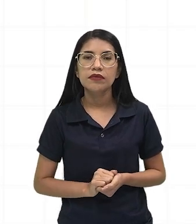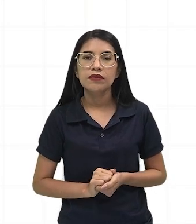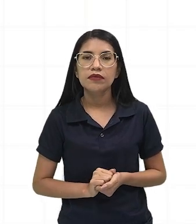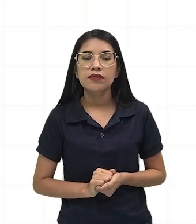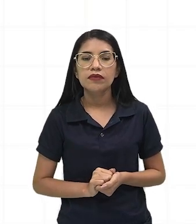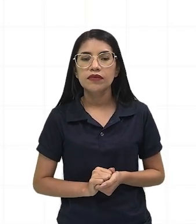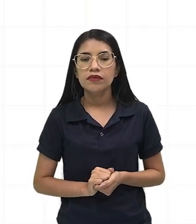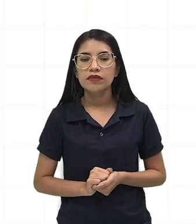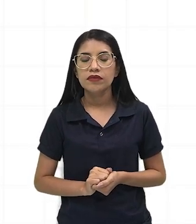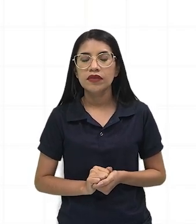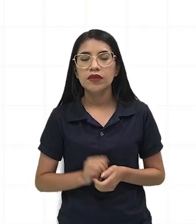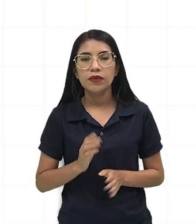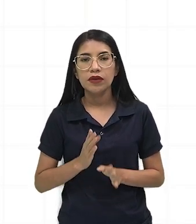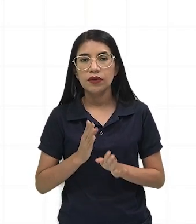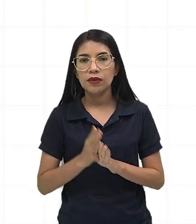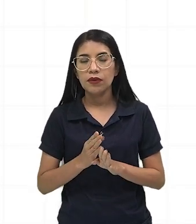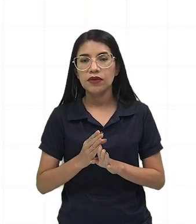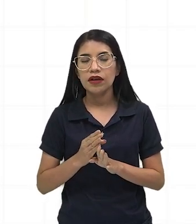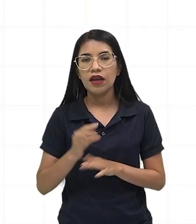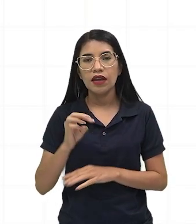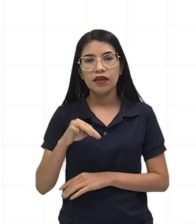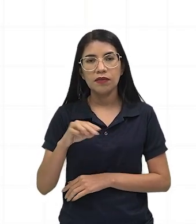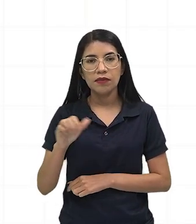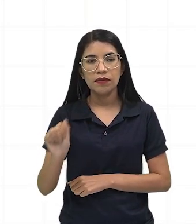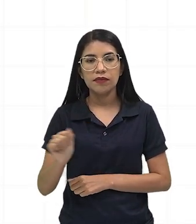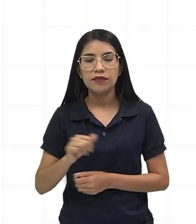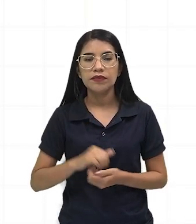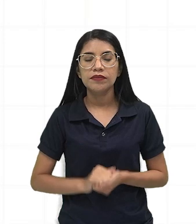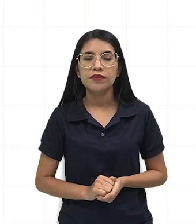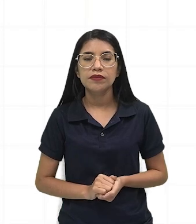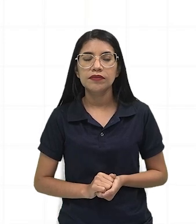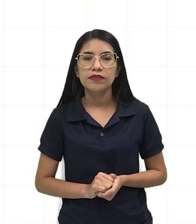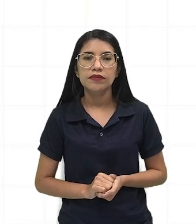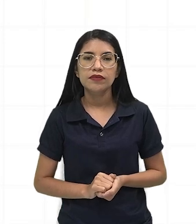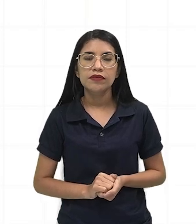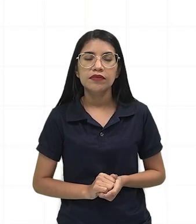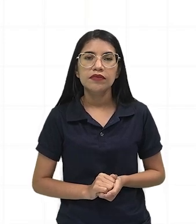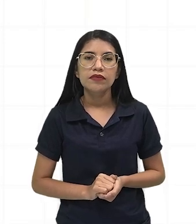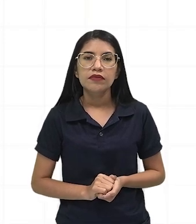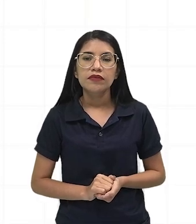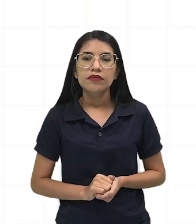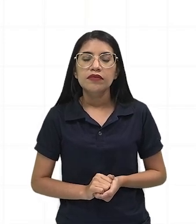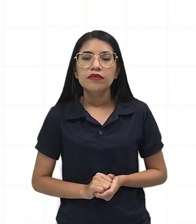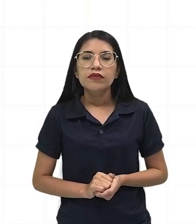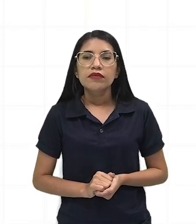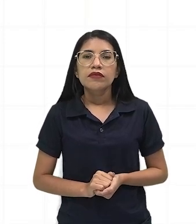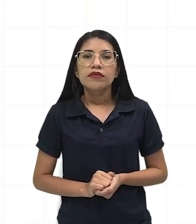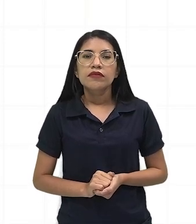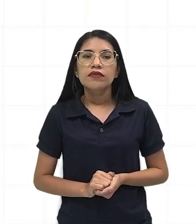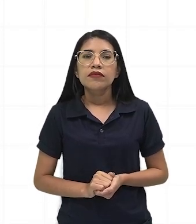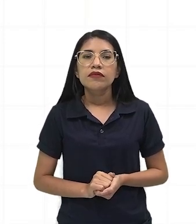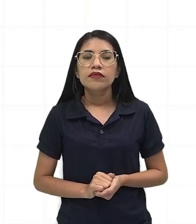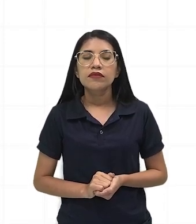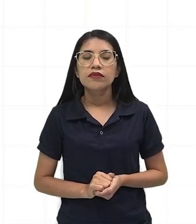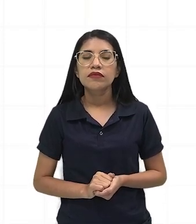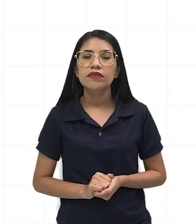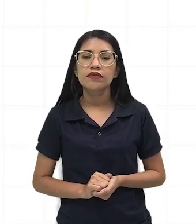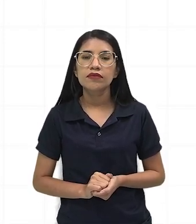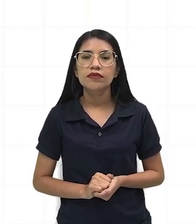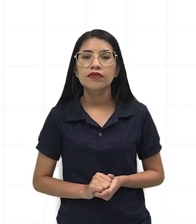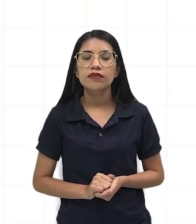isso, você tem a média aritmética. Então, vamos lá. O que nós vamos